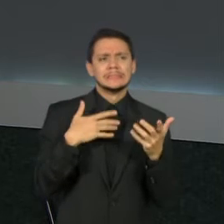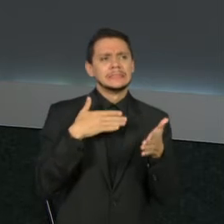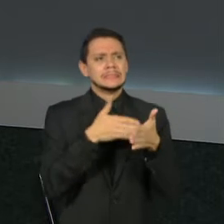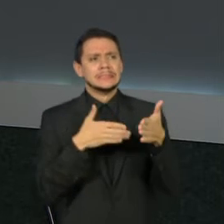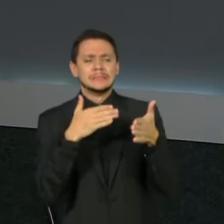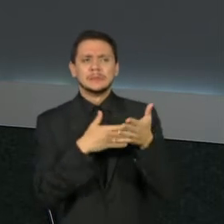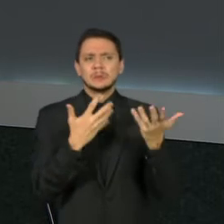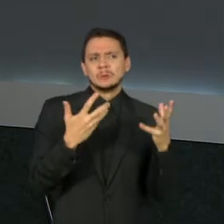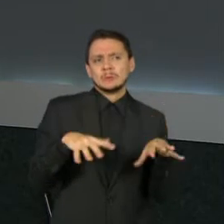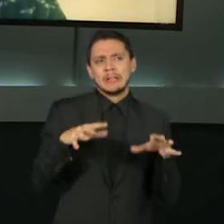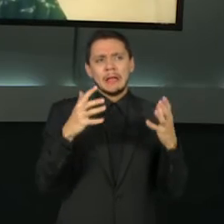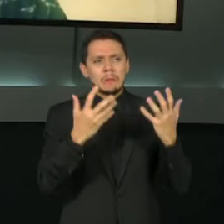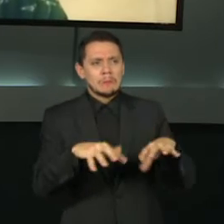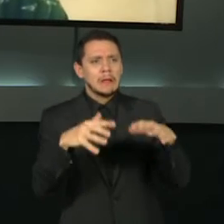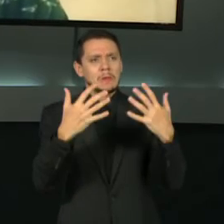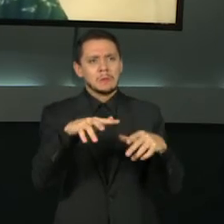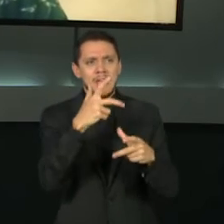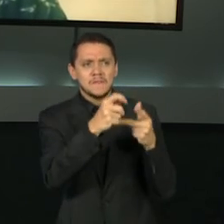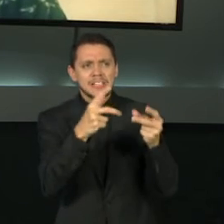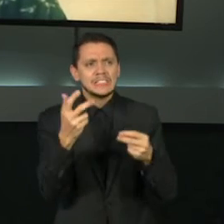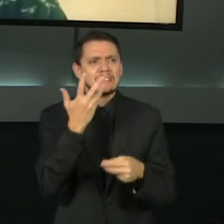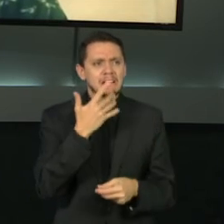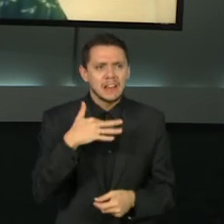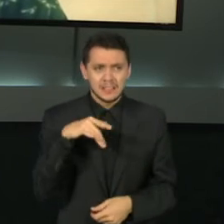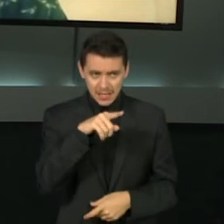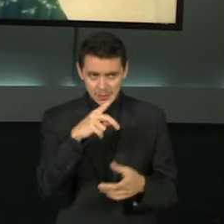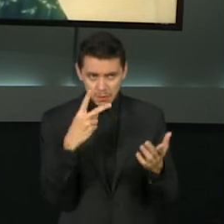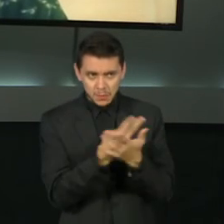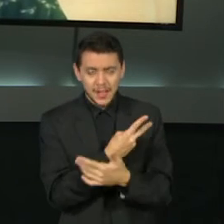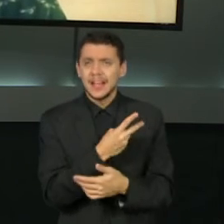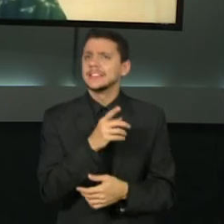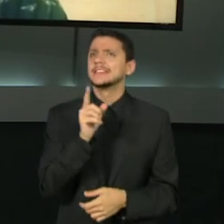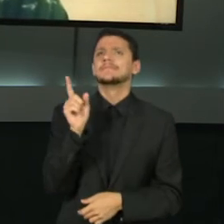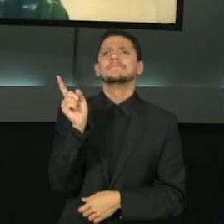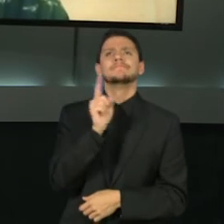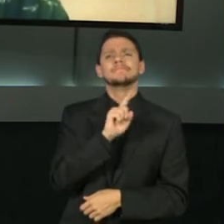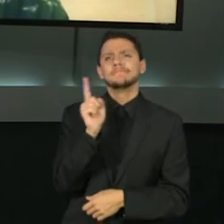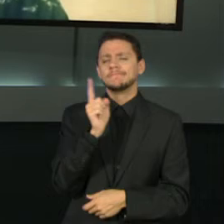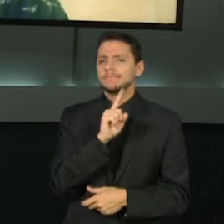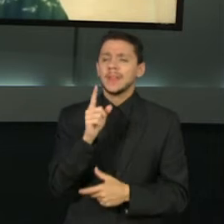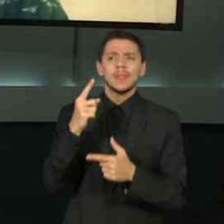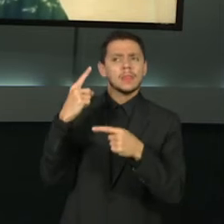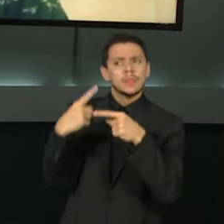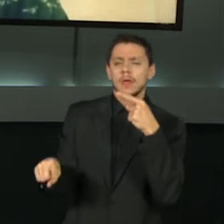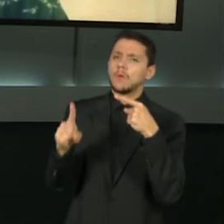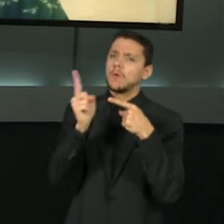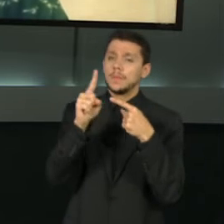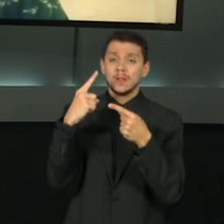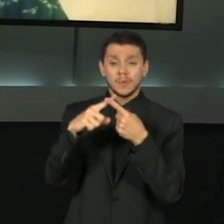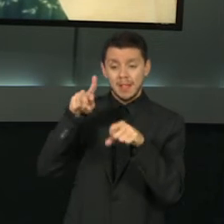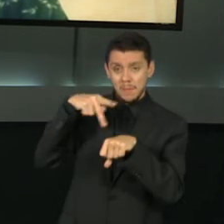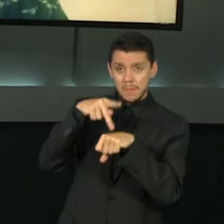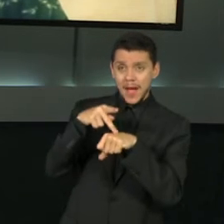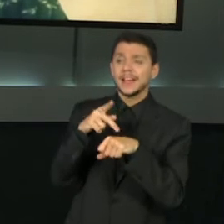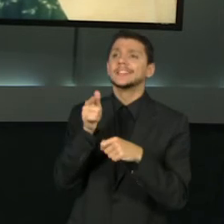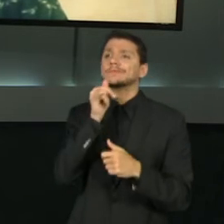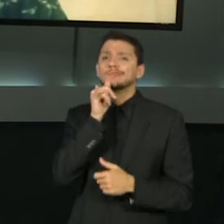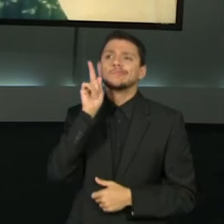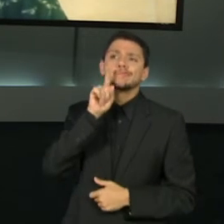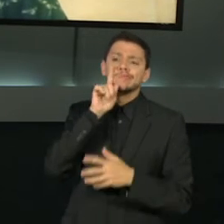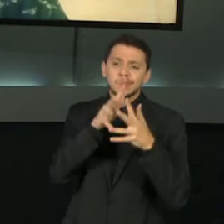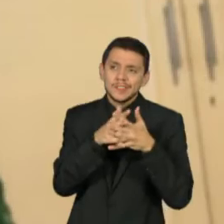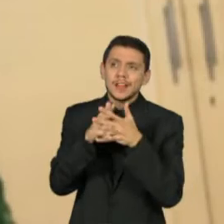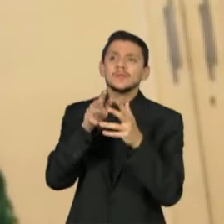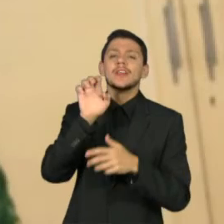crianças. Isso procede, doutora? Não procede, porque os países desenvolvidos, os Estados Unidos, Europa